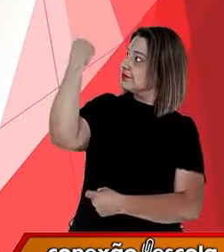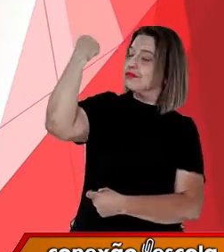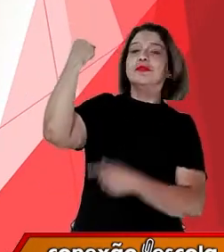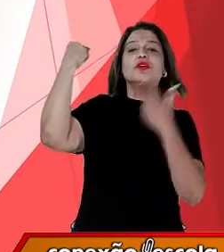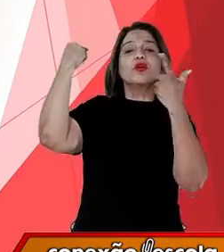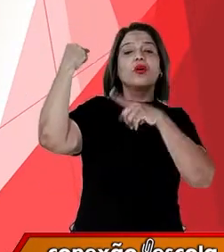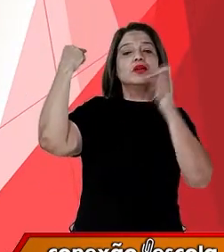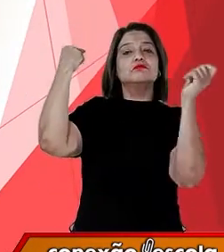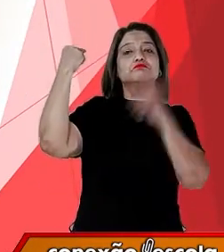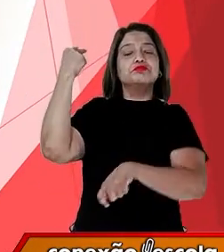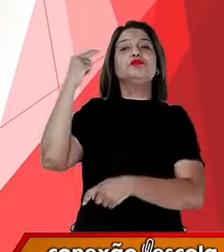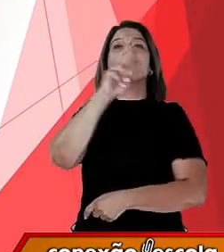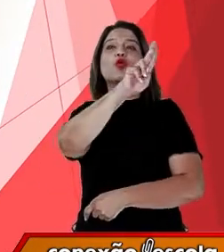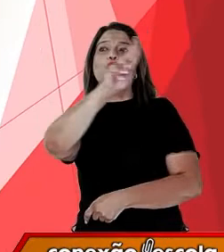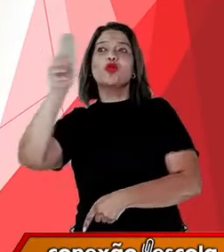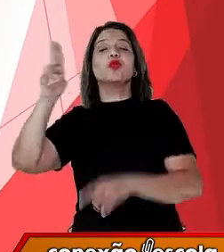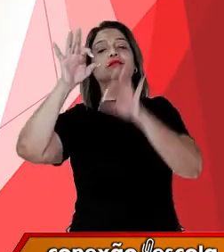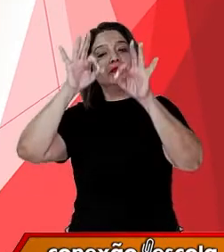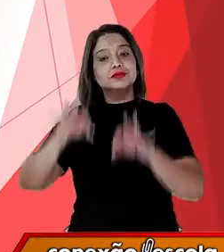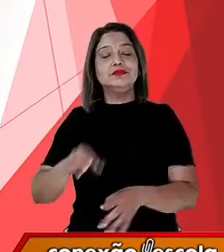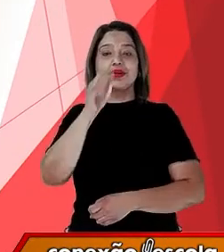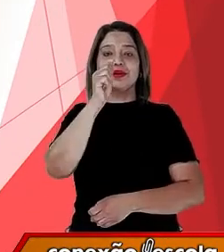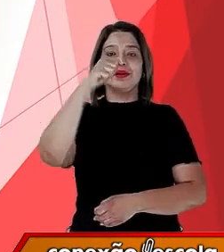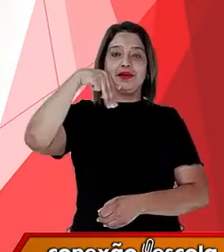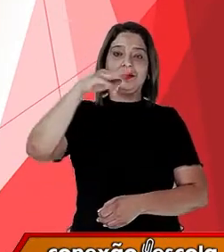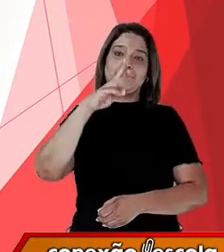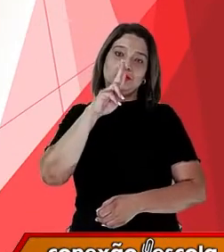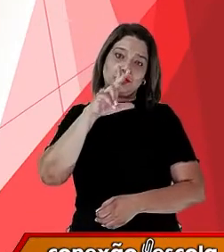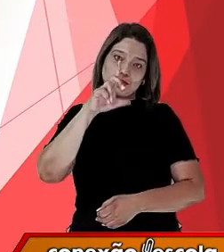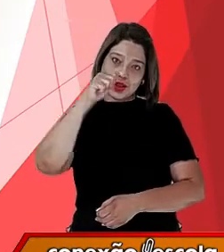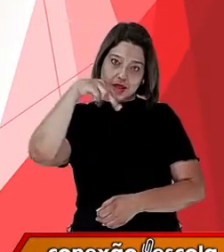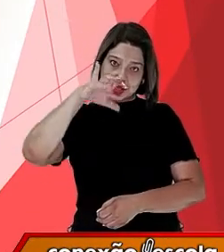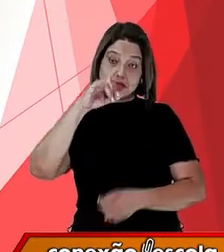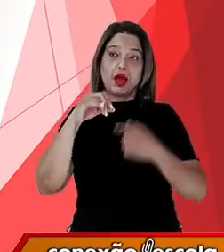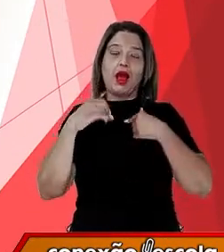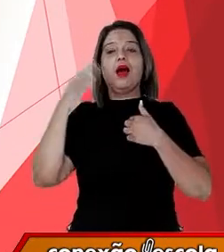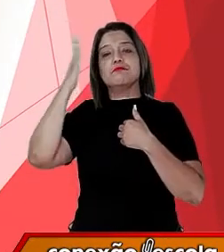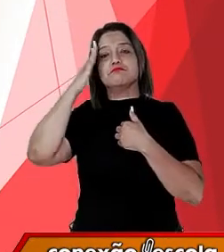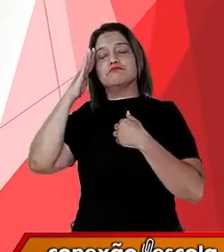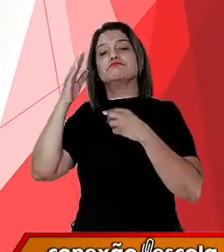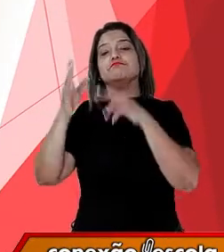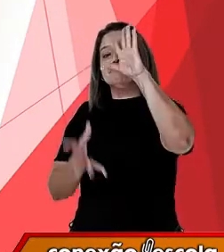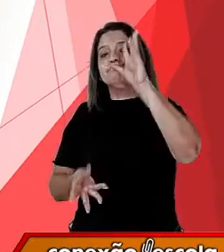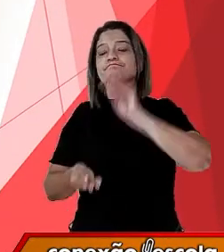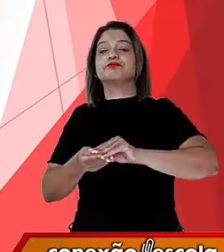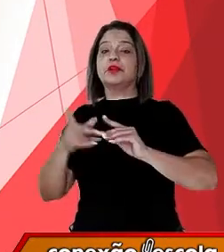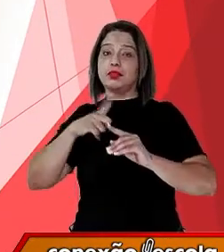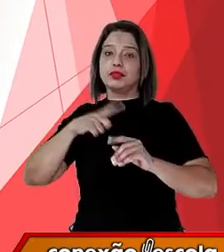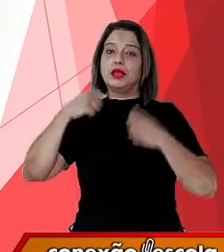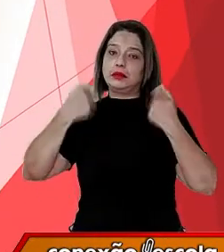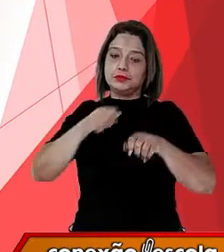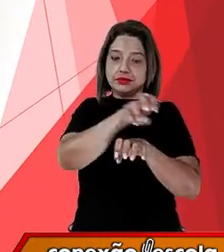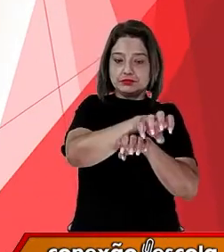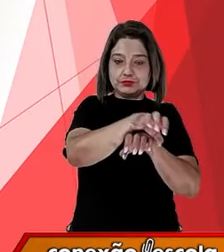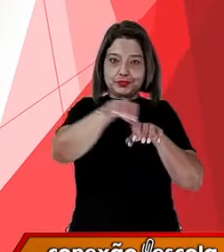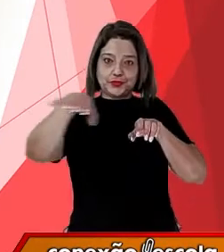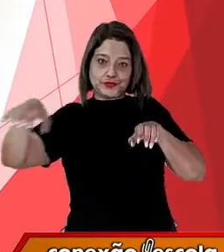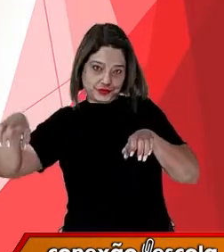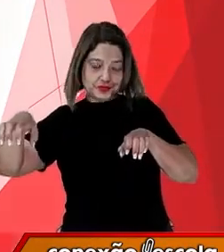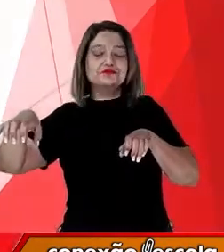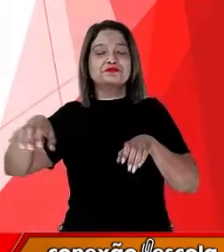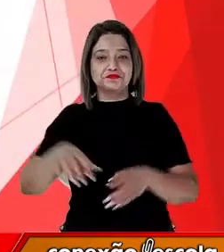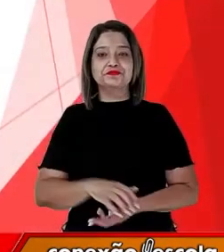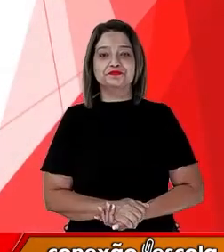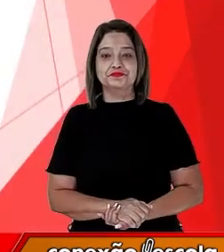lê, consegue ler a palavra ambulância normal. Mas isso é assunto para outra aula nós explorarmos. Continuando com